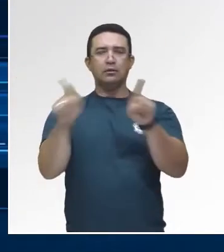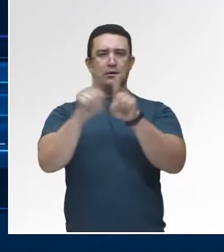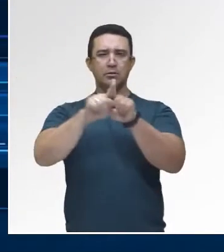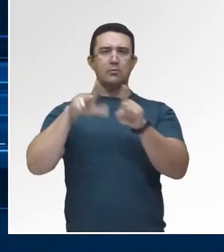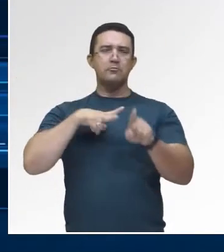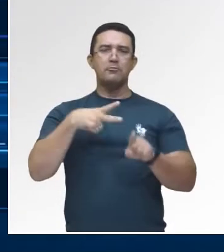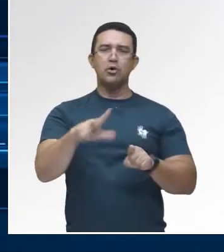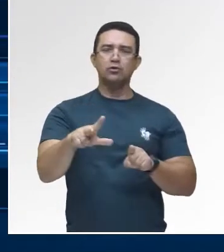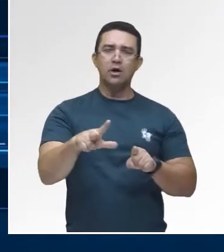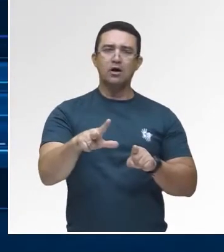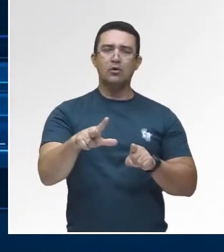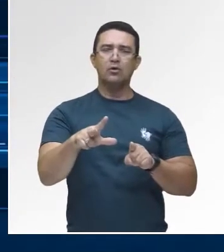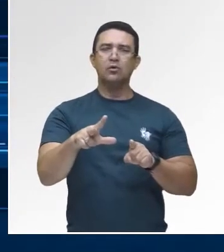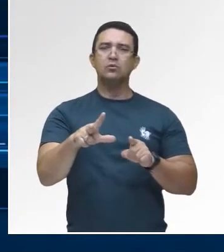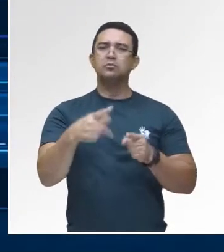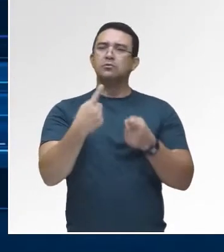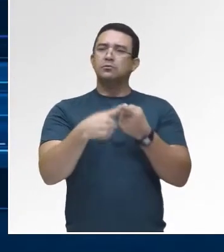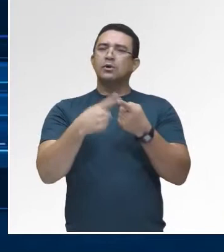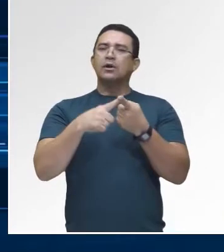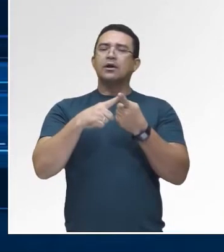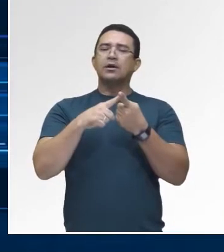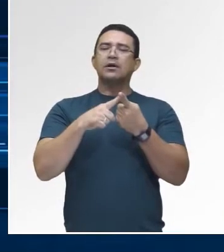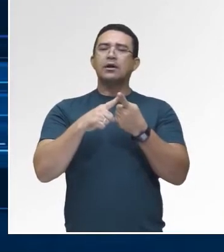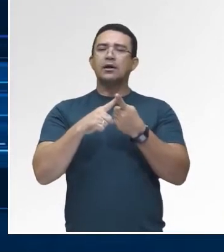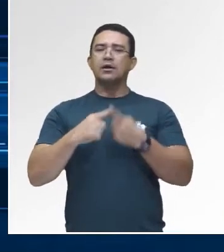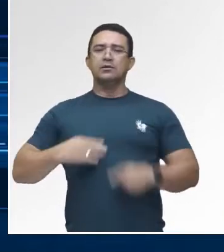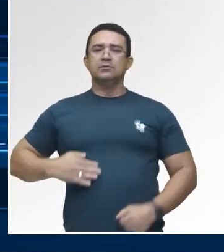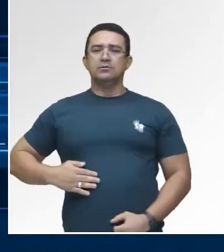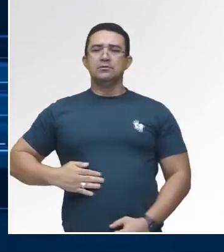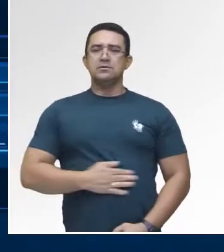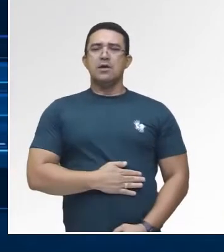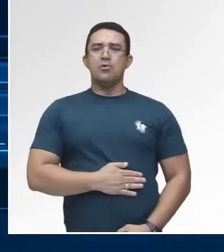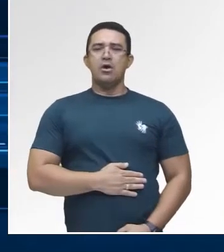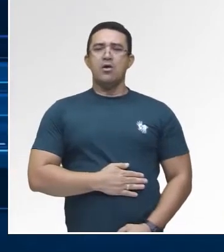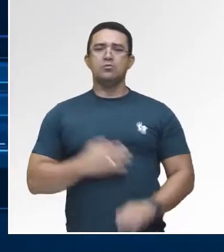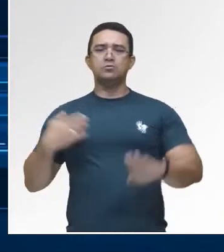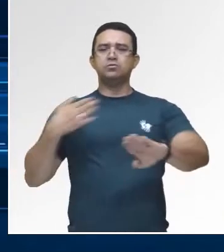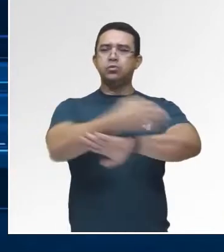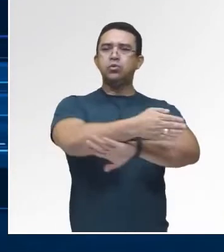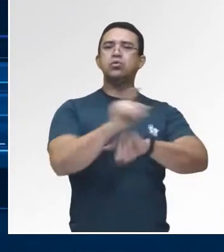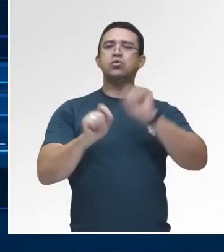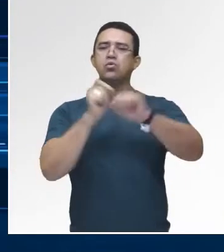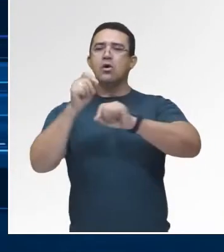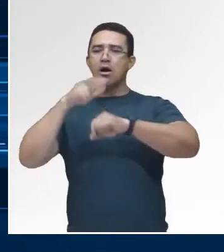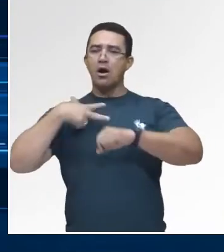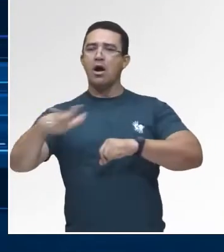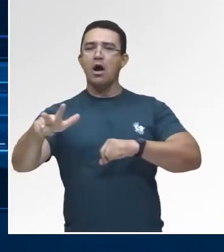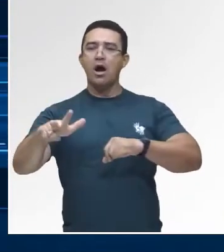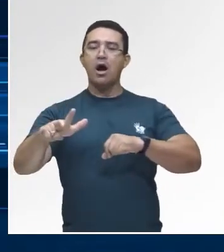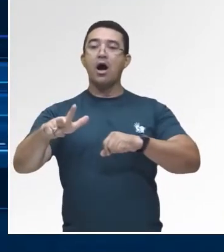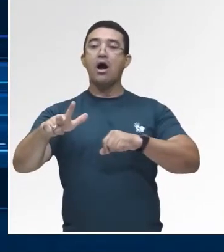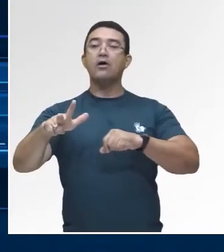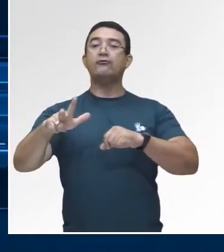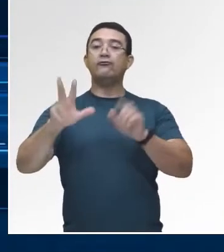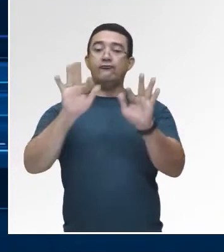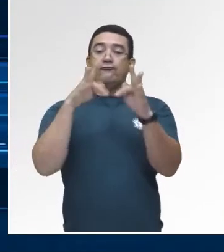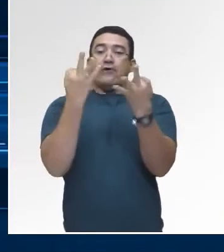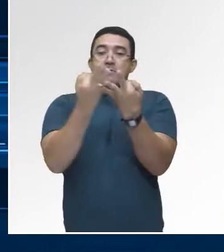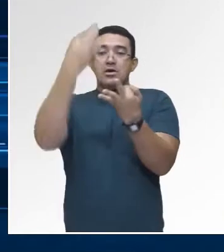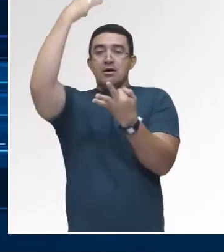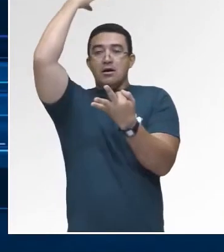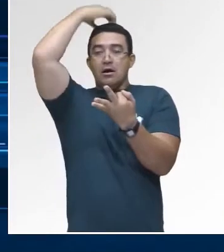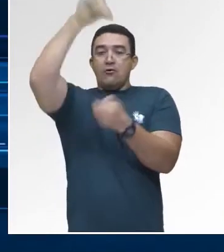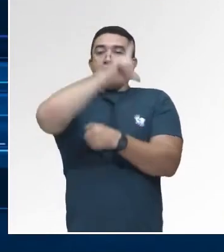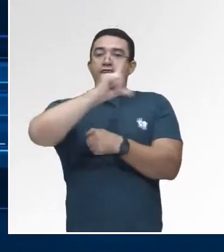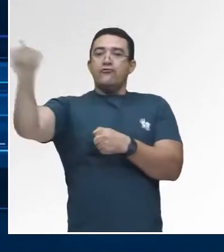também, porque Napoleão estava invadindo ali Portugal, a família real teve de sair de Portugal, então houve